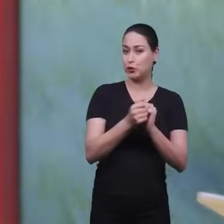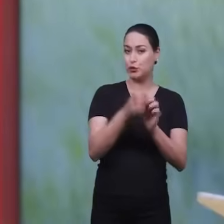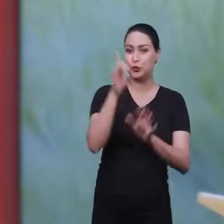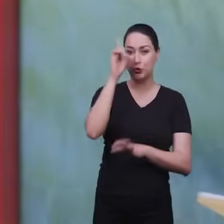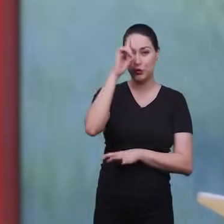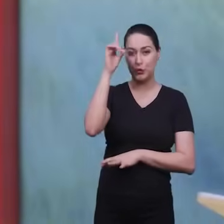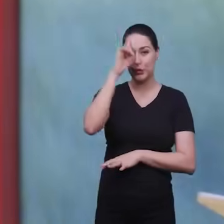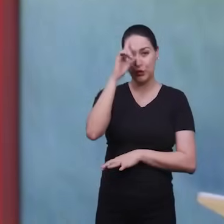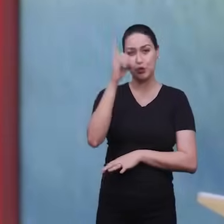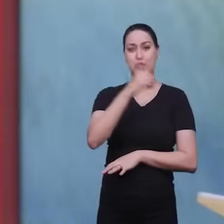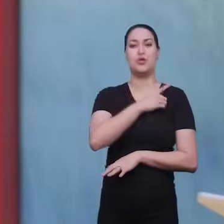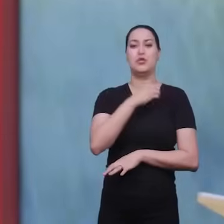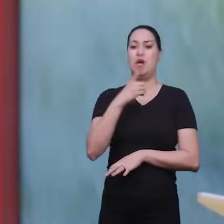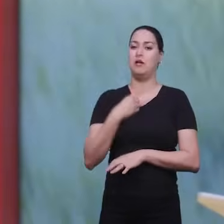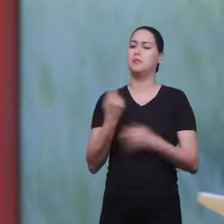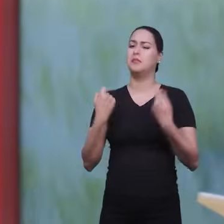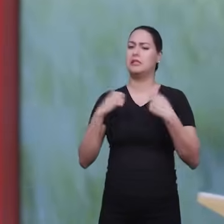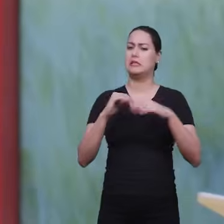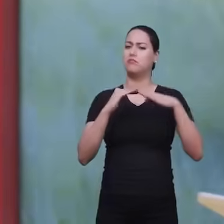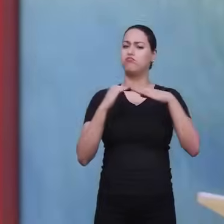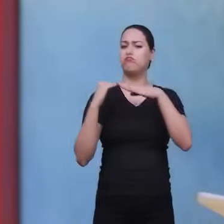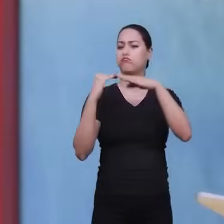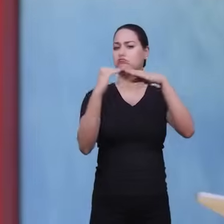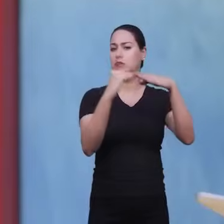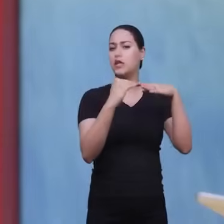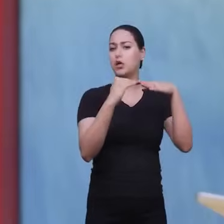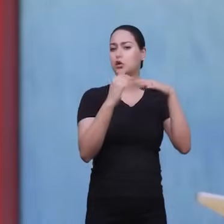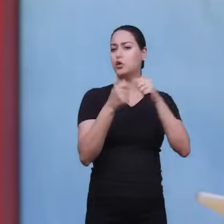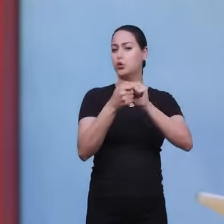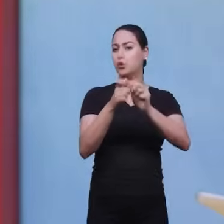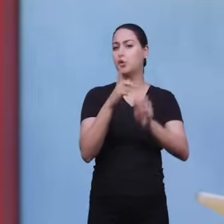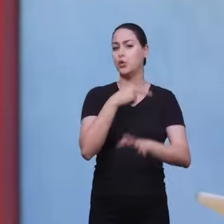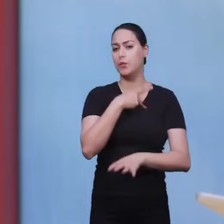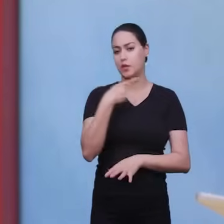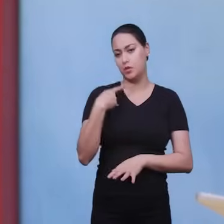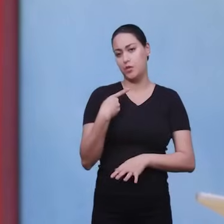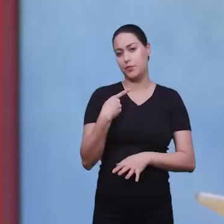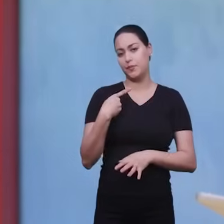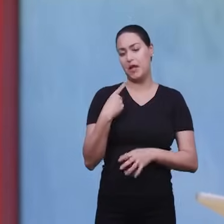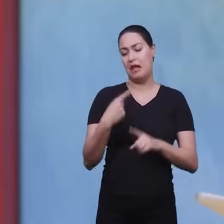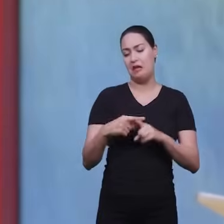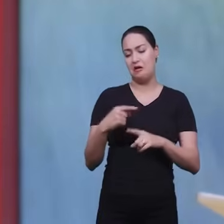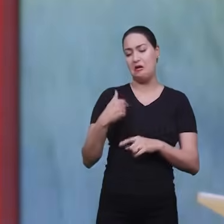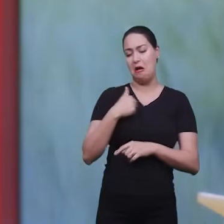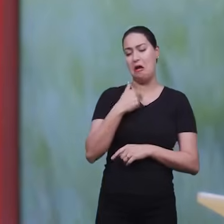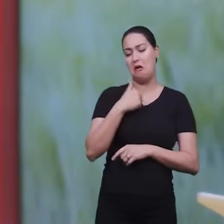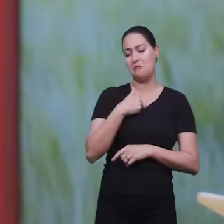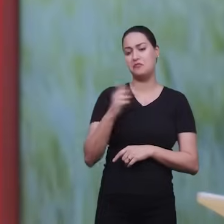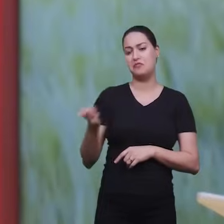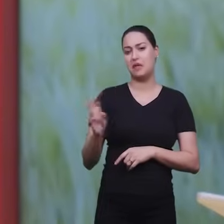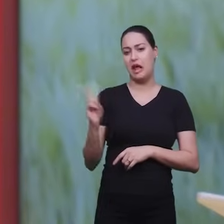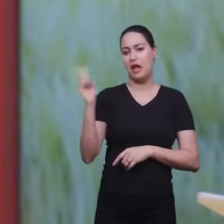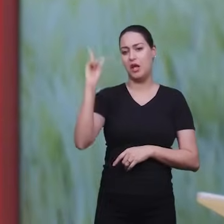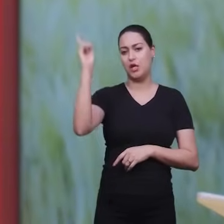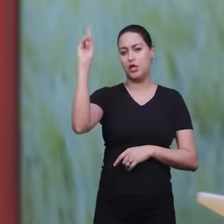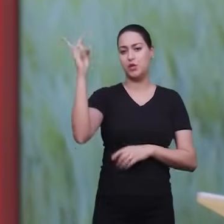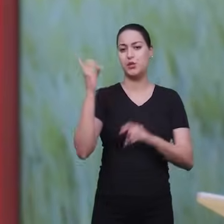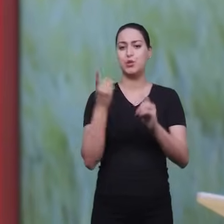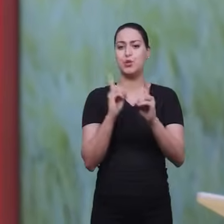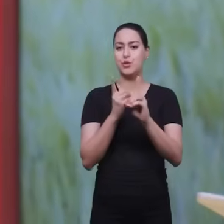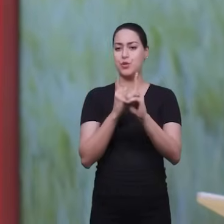a cada dia então um diácono passou tem que estar muito afinado com o teatro ele eu tô muito valor de átono e é o seguinte